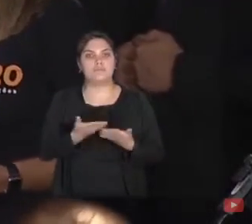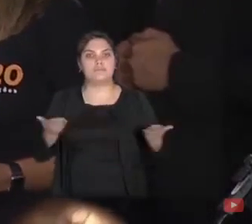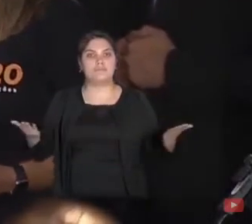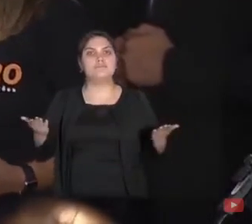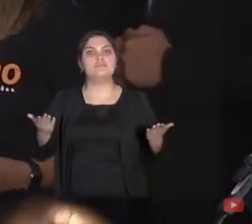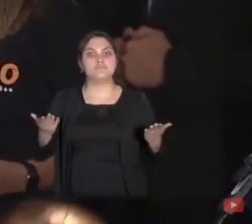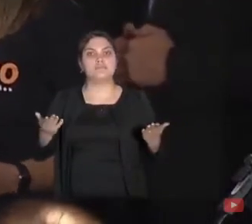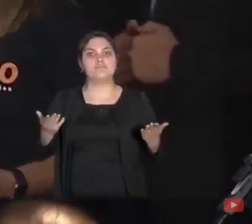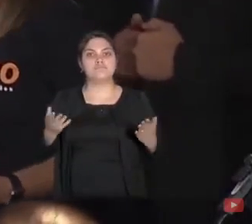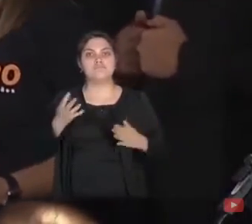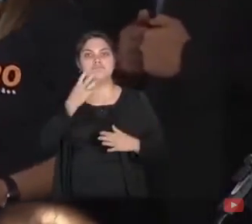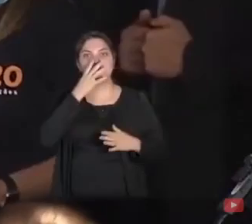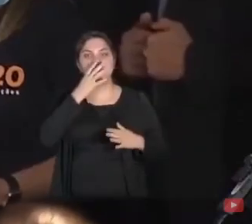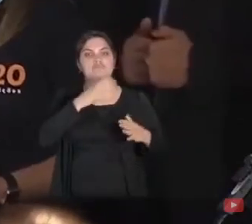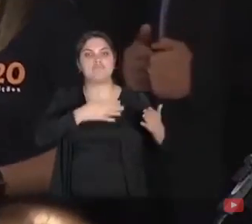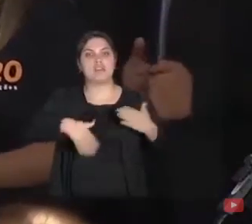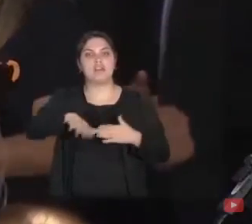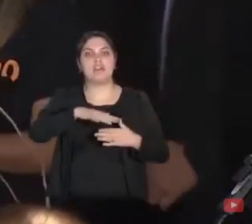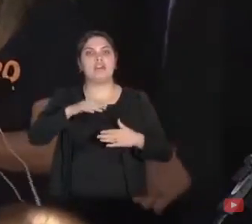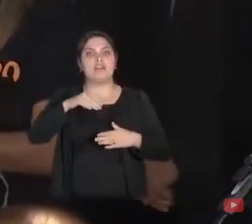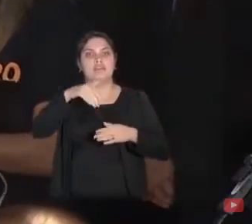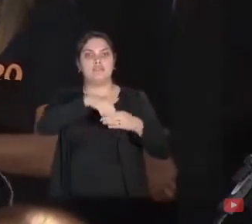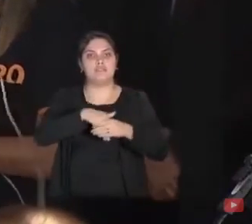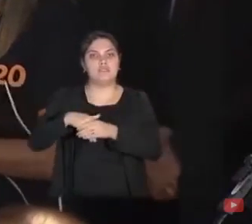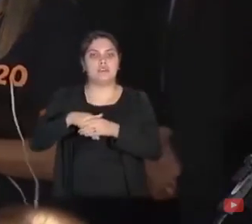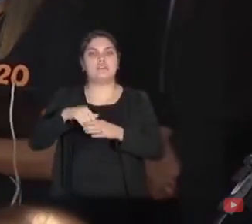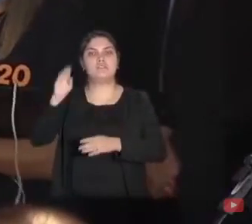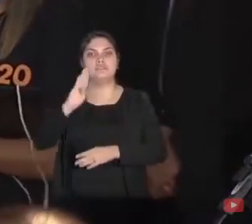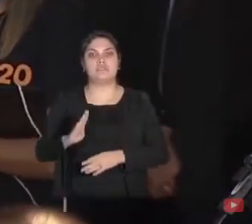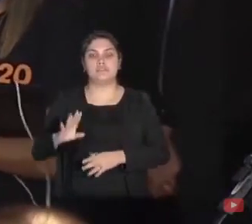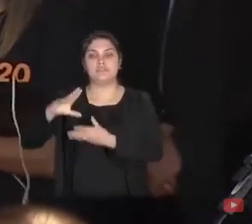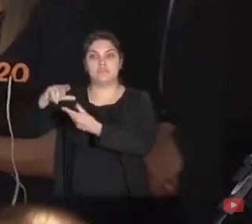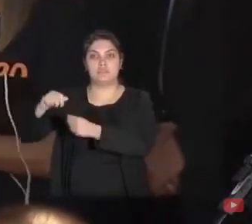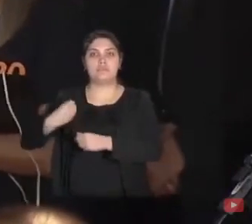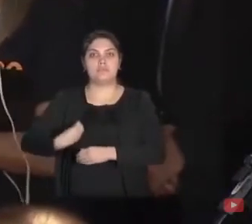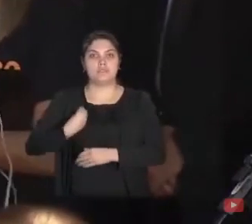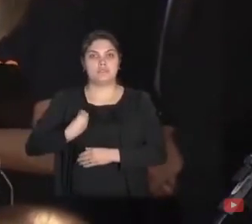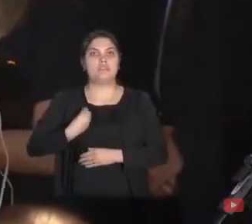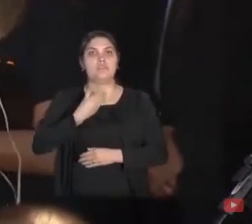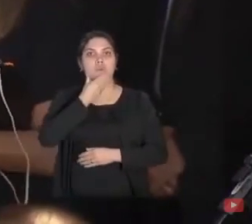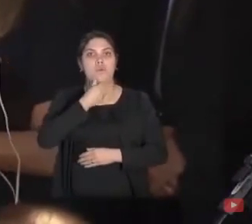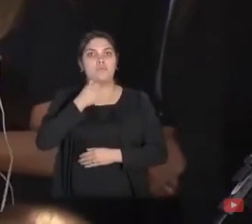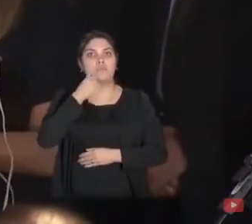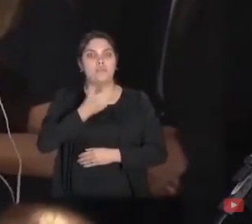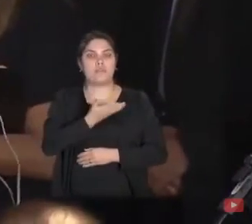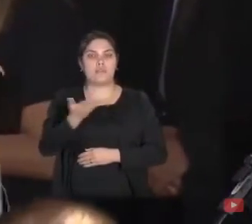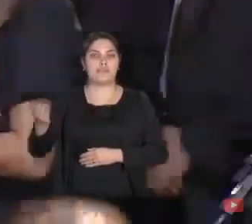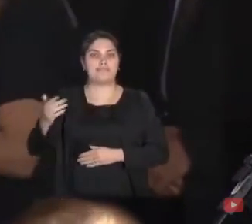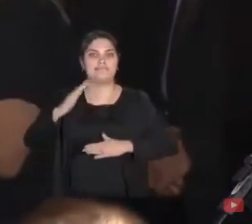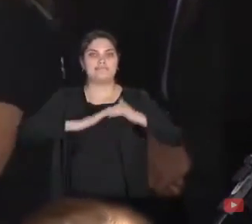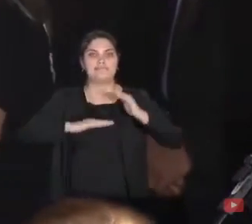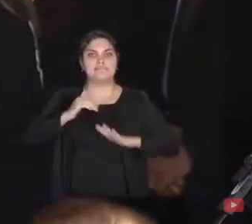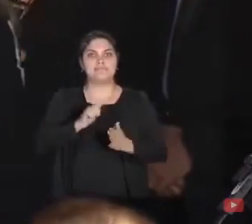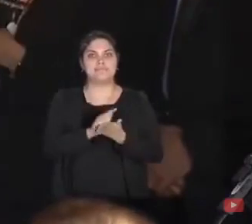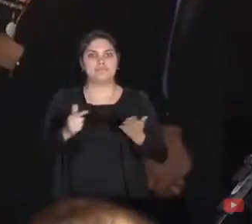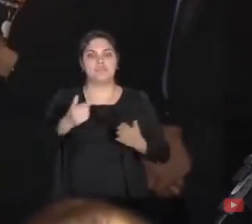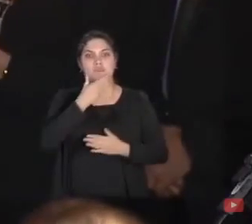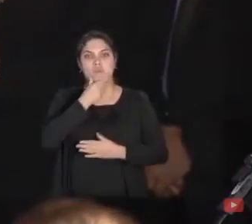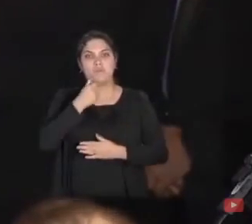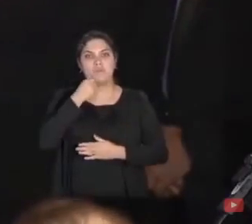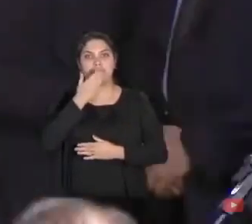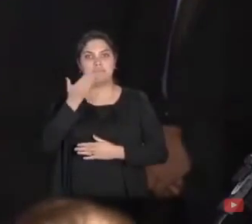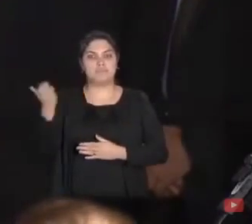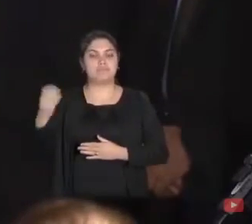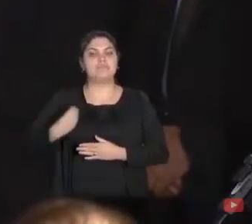senhores observadores eleitorais nacionais aqui presentes, senhoras e senhores jornalistas, senhoras e senhores,